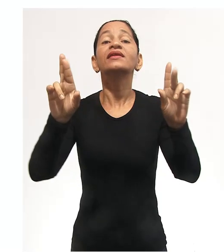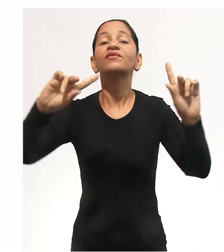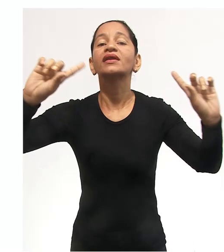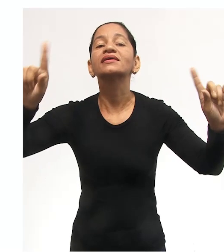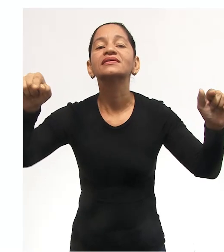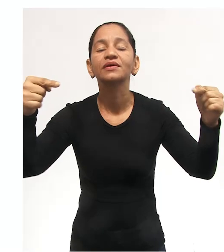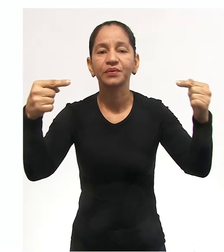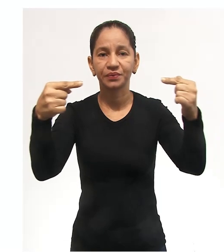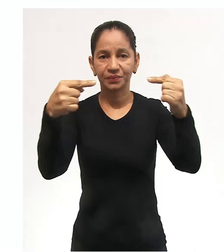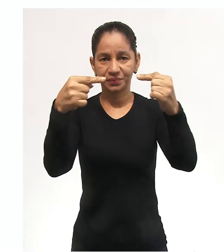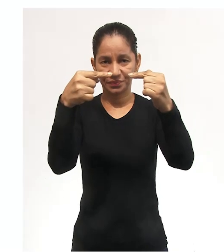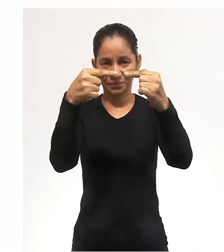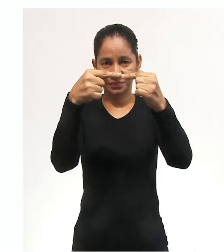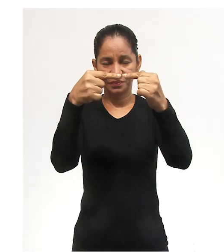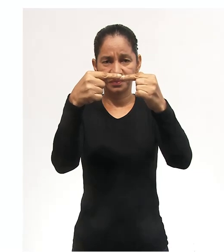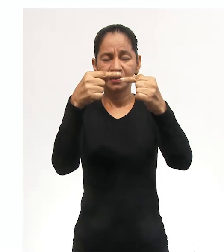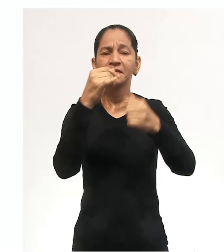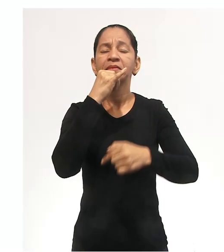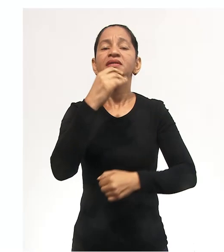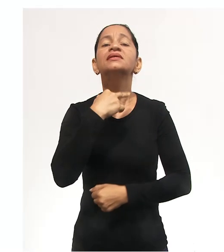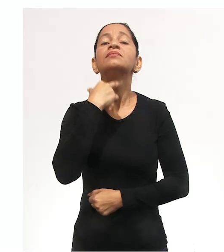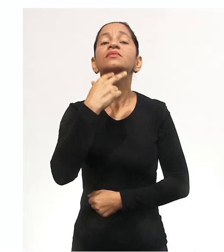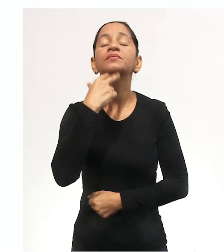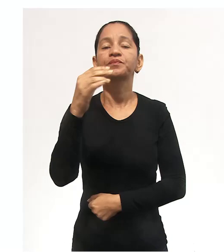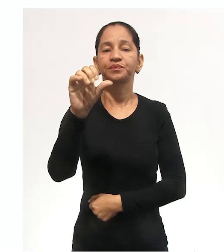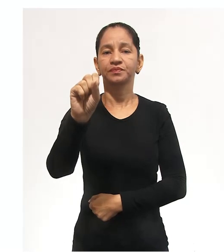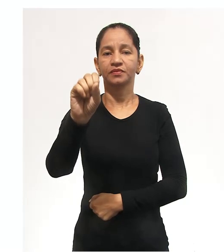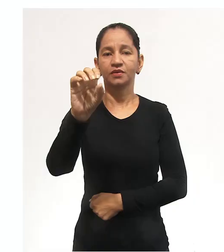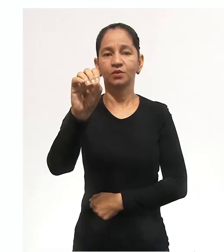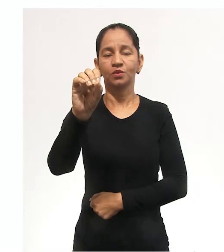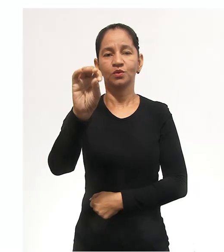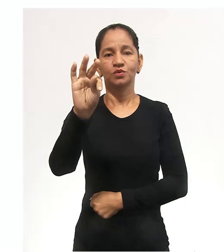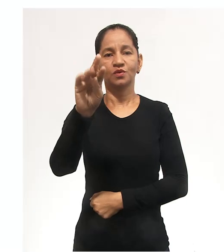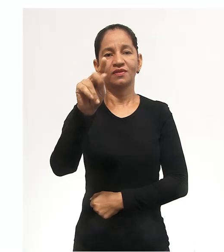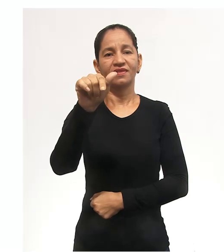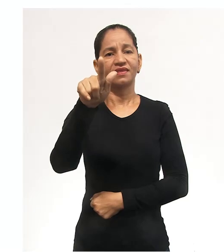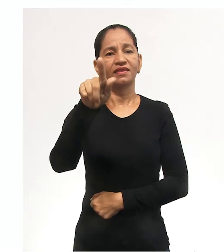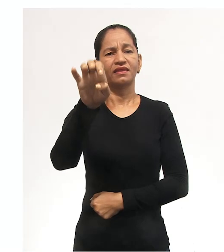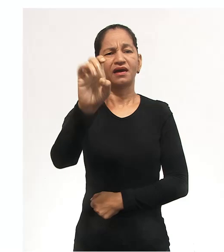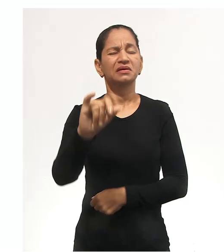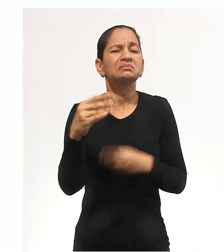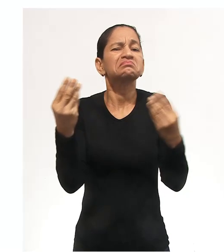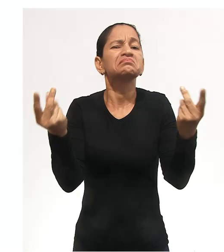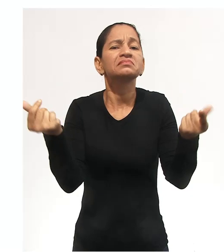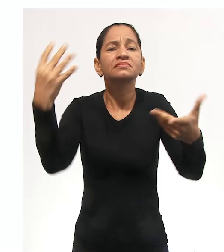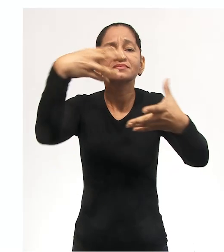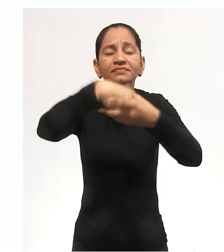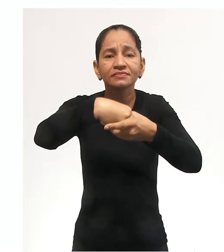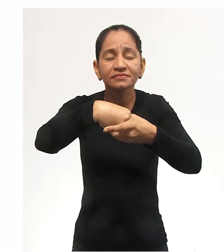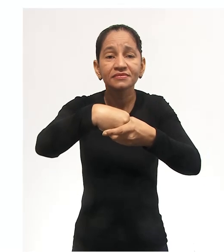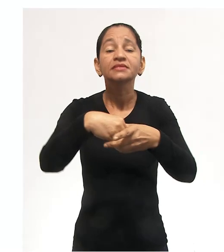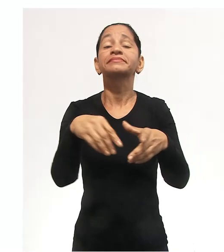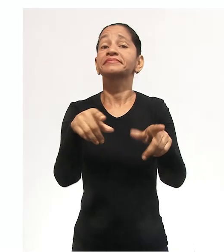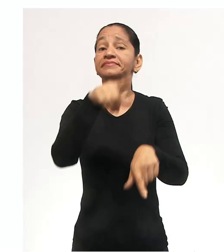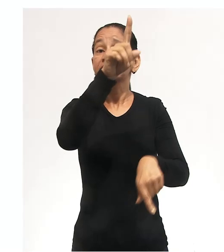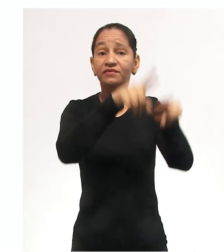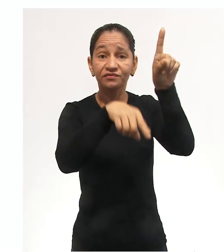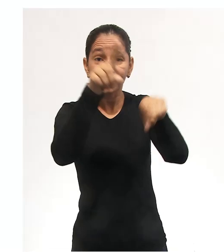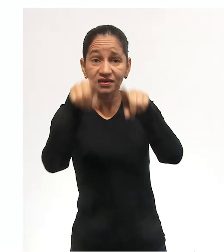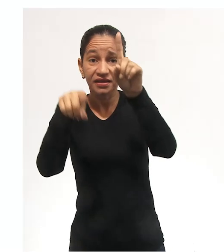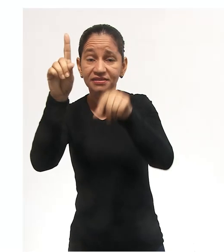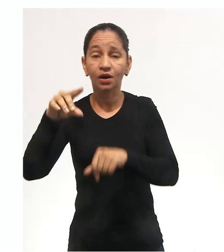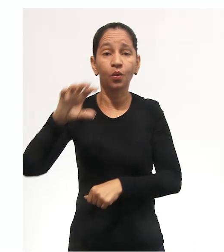falar de uma região para outra, de uma cidade para outra dentro de um mesmo país? Chama-se variação